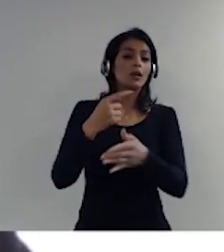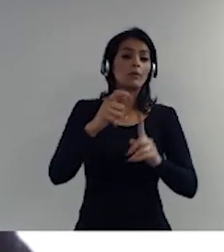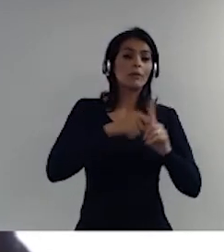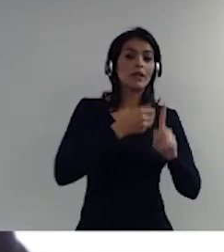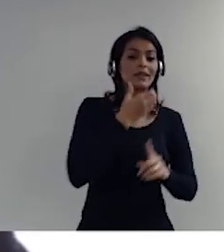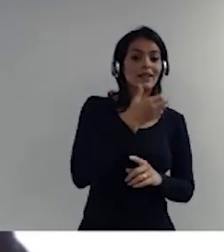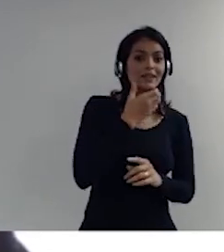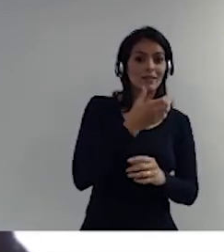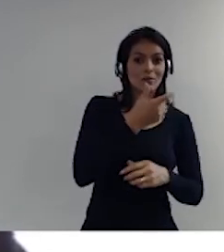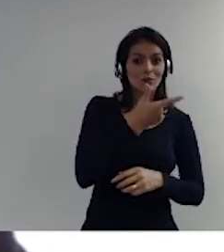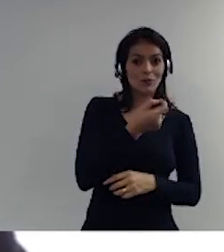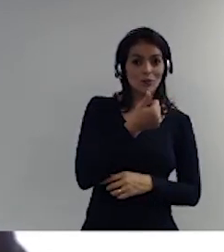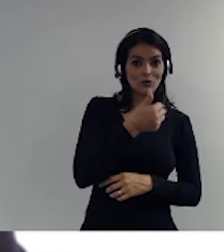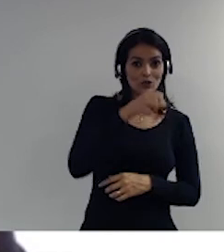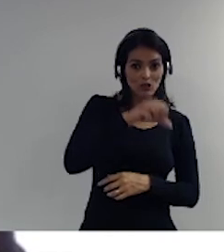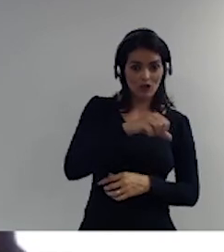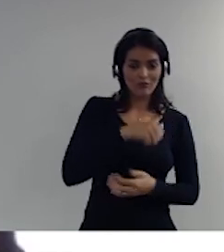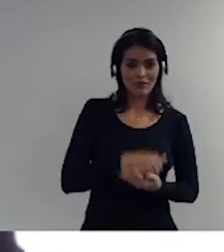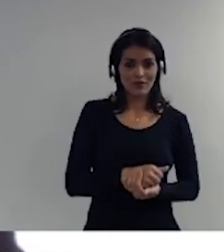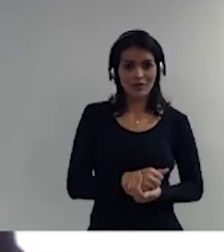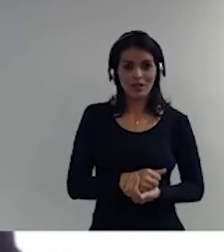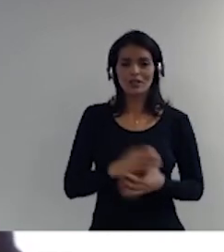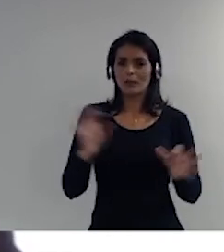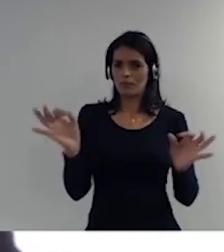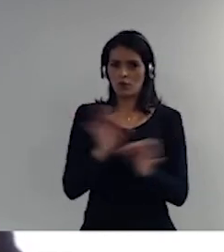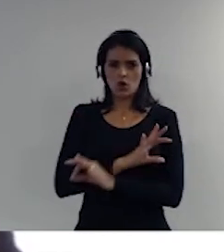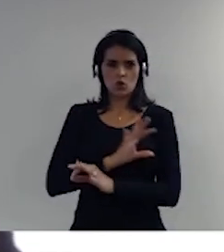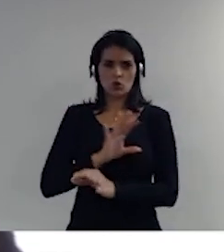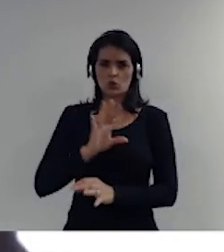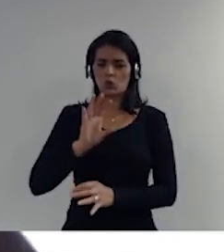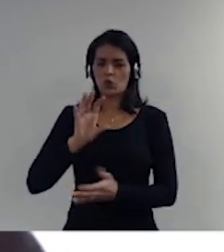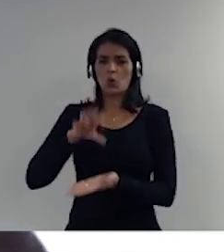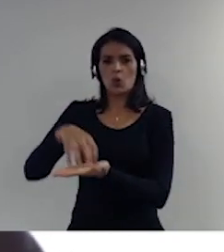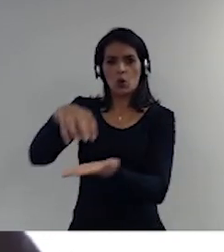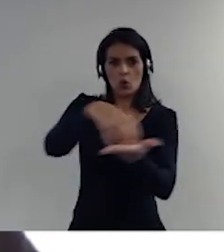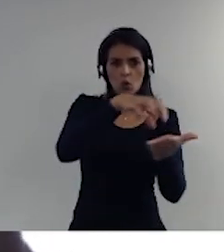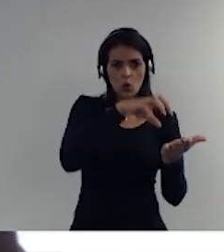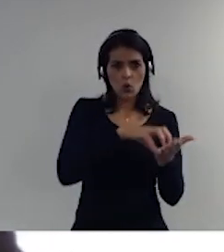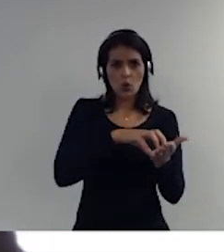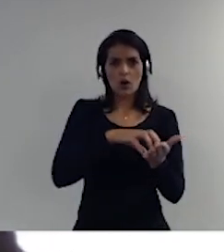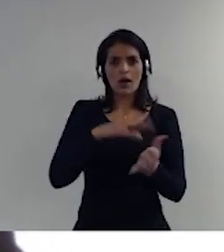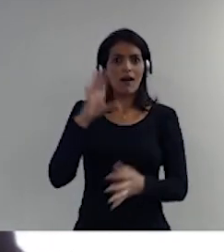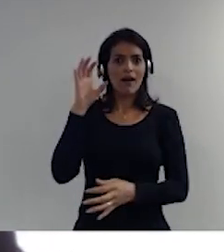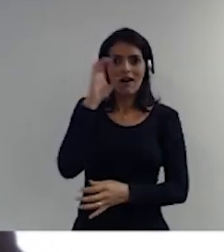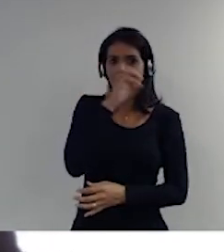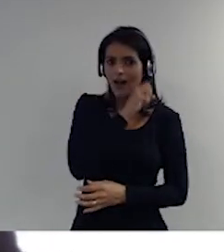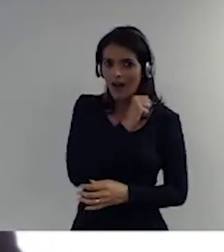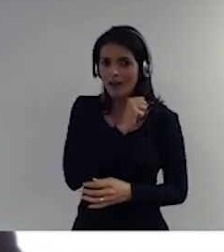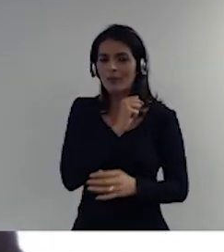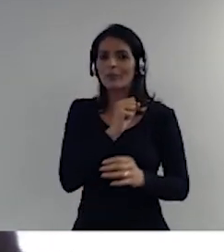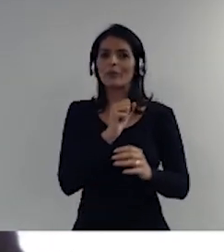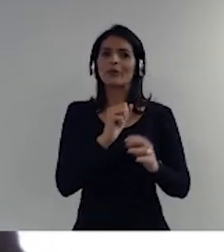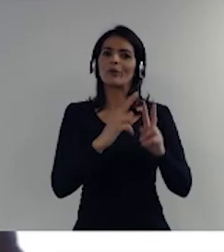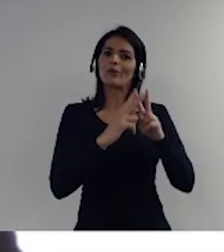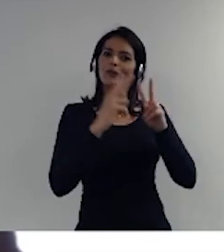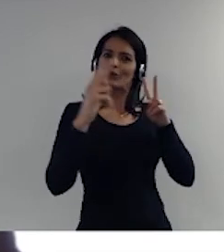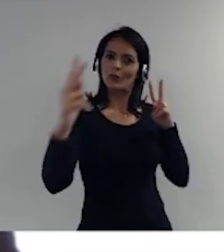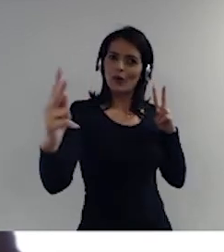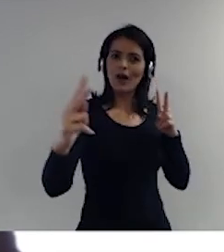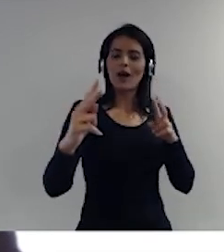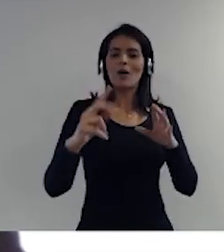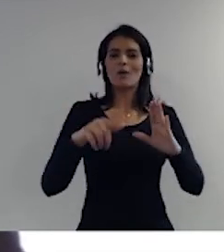dezembro se eu estaria pronto, se eu acho que as organizações estariam prontas para migrar de um dia para o outro para esse regime de trabalho remoto